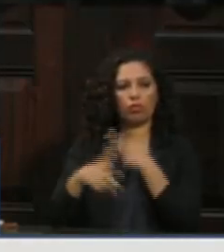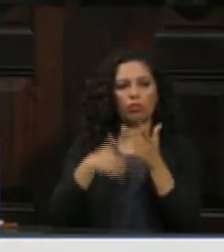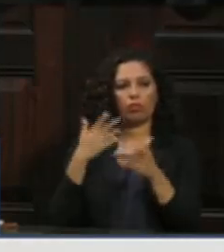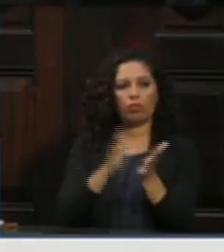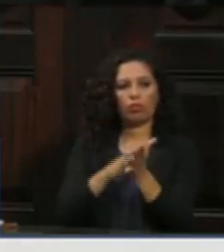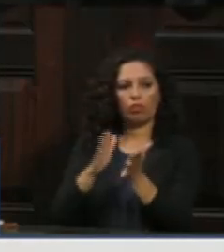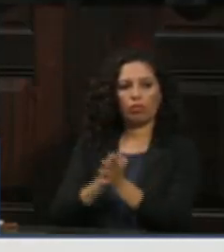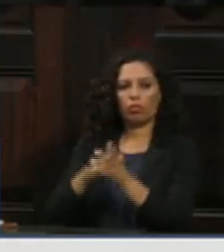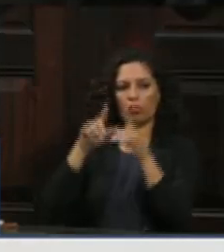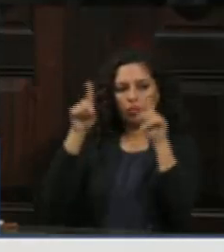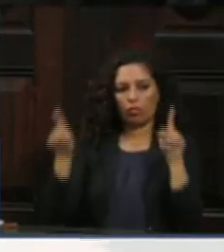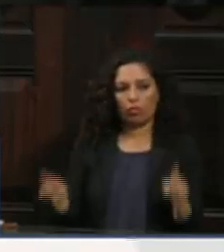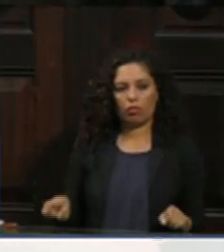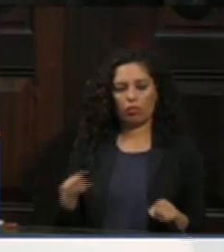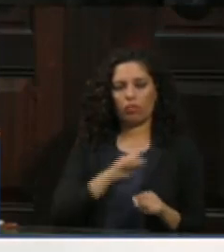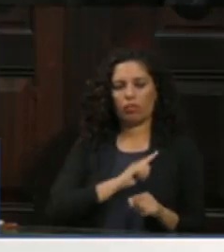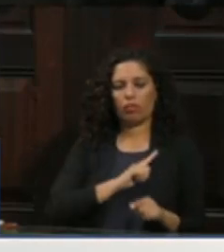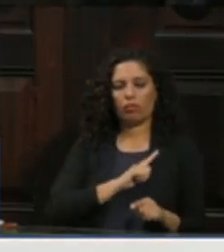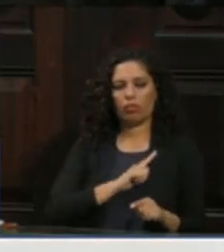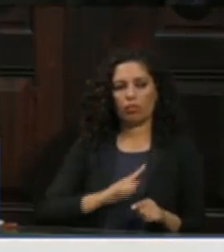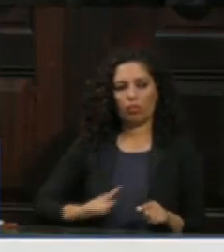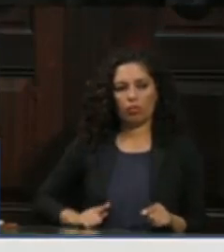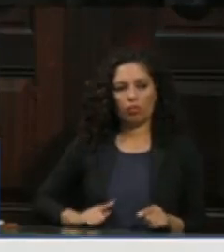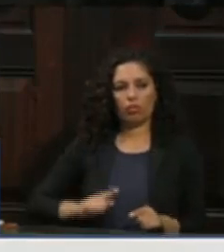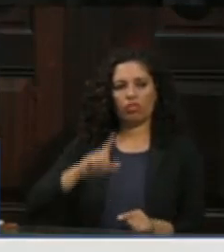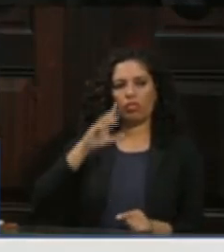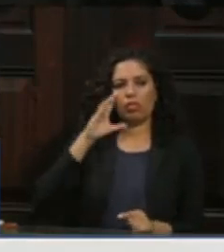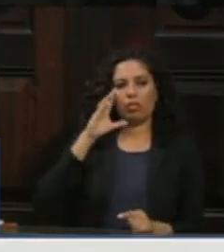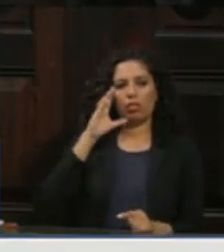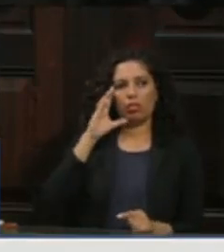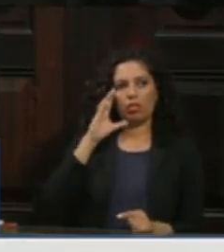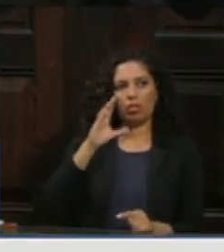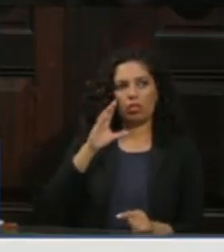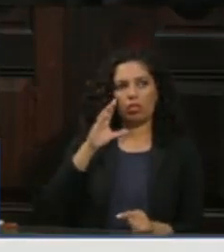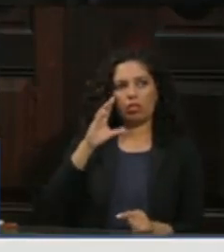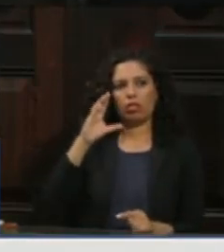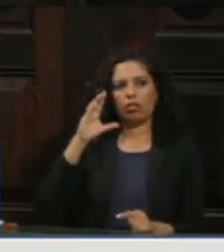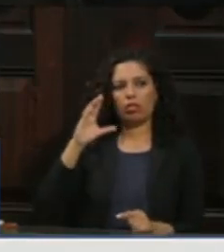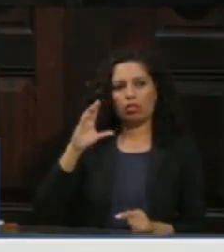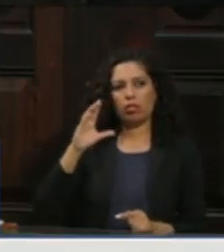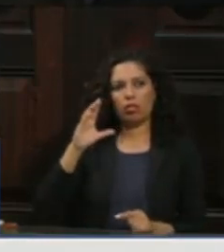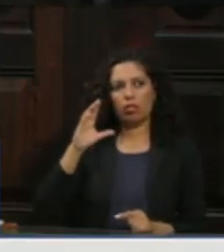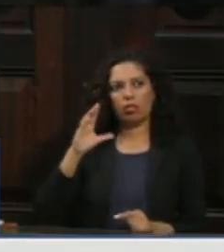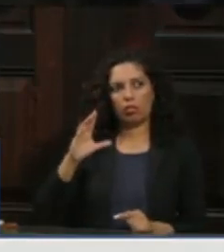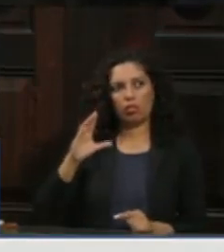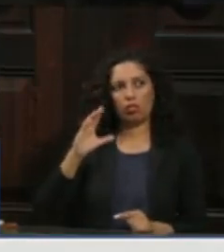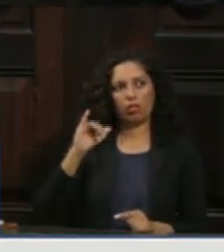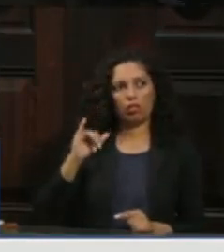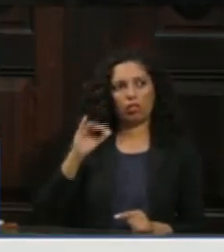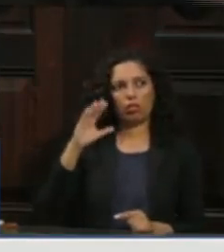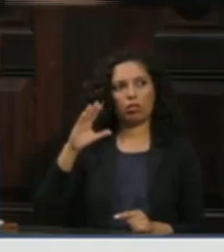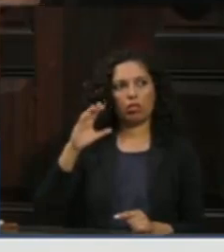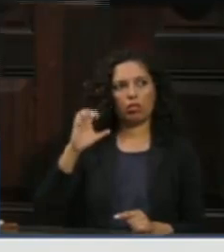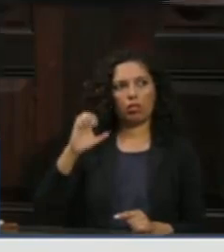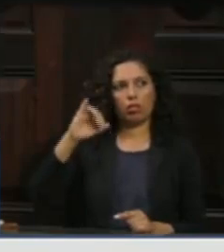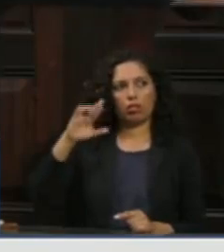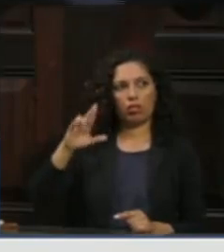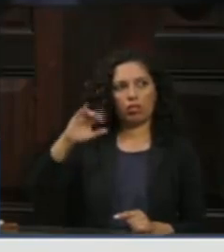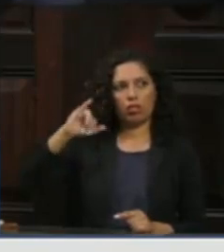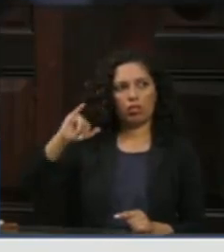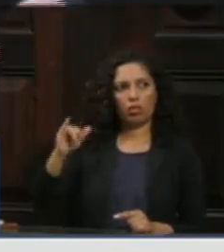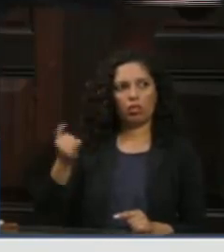emendas. Então, com os pareceres emitidos em discussão, não havendo que queira discutir, encerrada a discussão. O